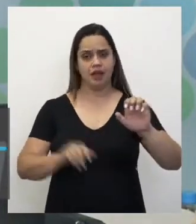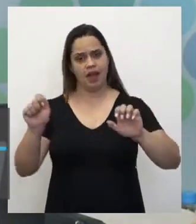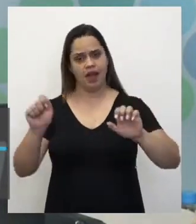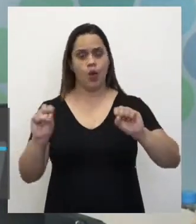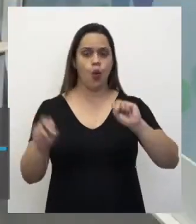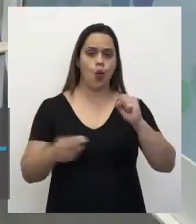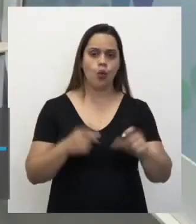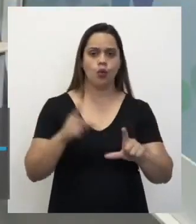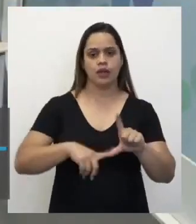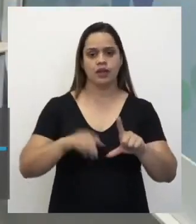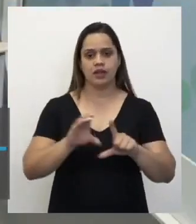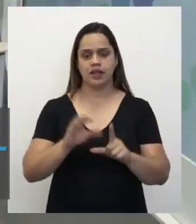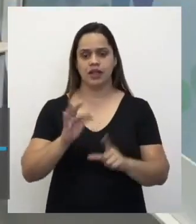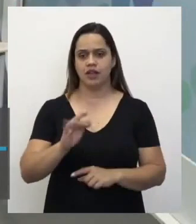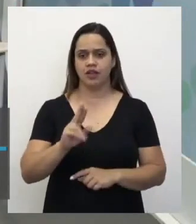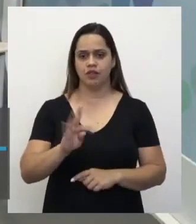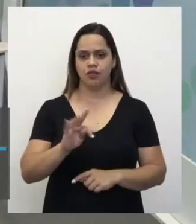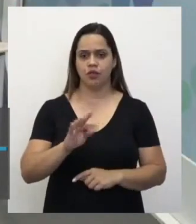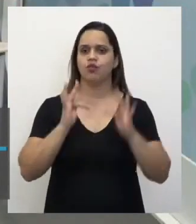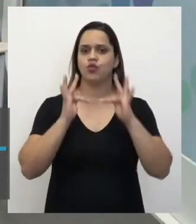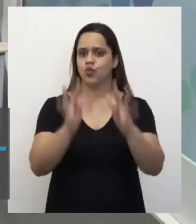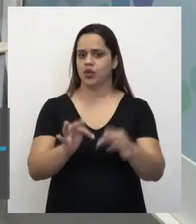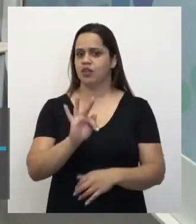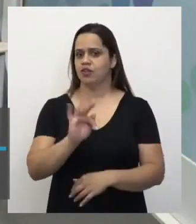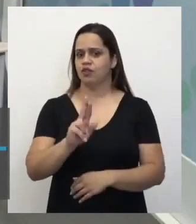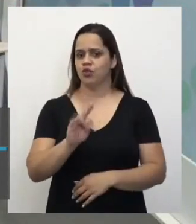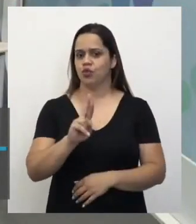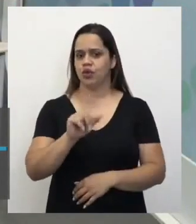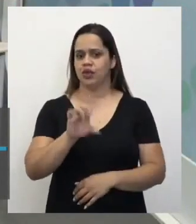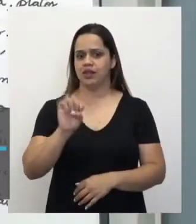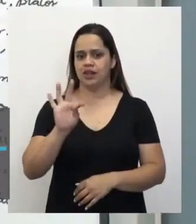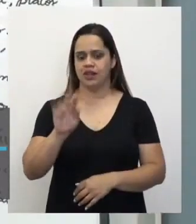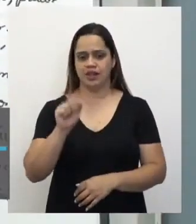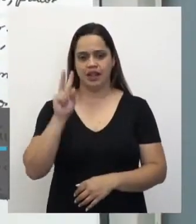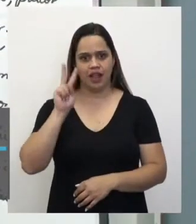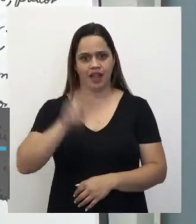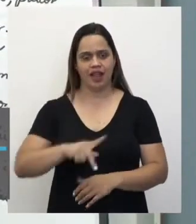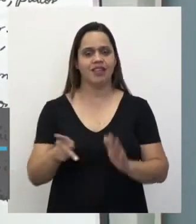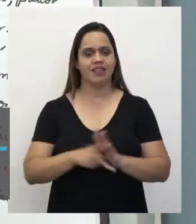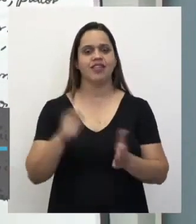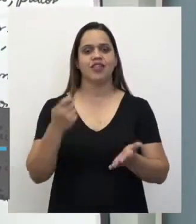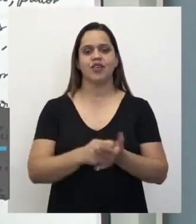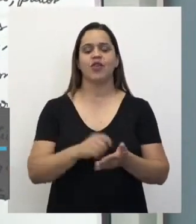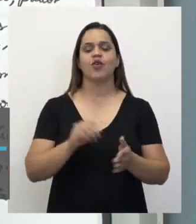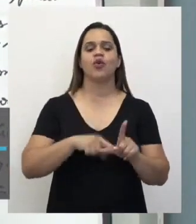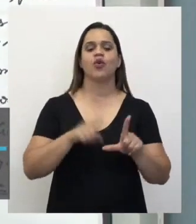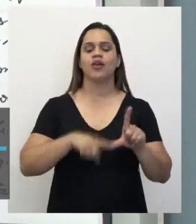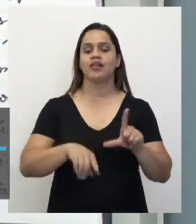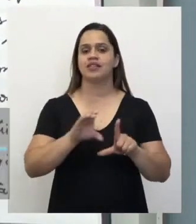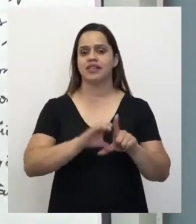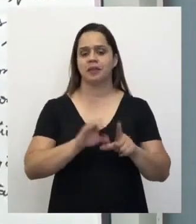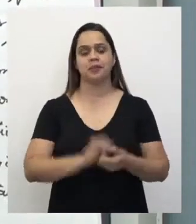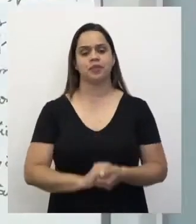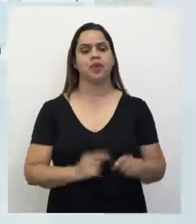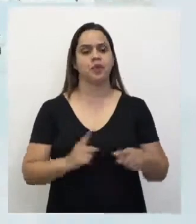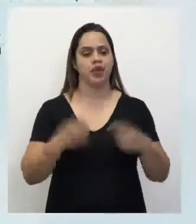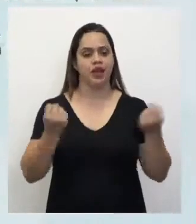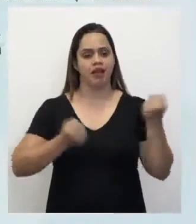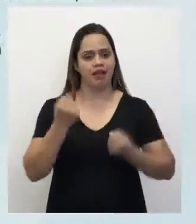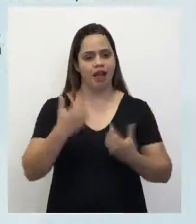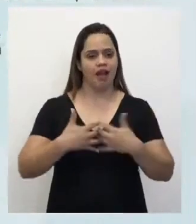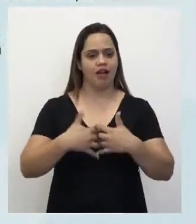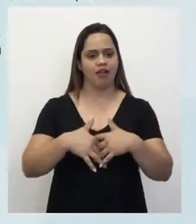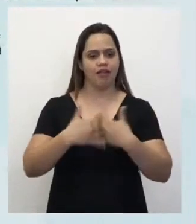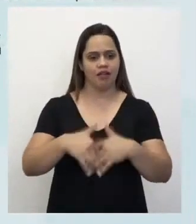futurista. Olha só, gente, quem acertou foi justamente a pessoa que escreveu C, futurismo. Por quê? Carro,